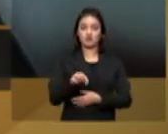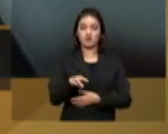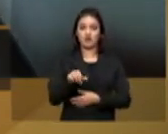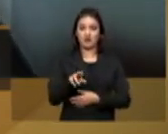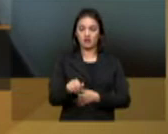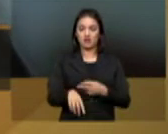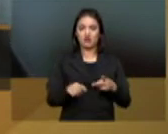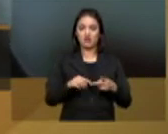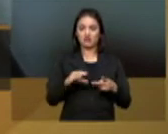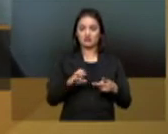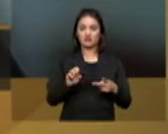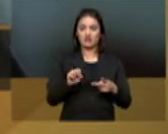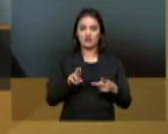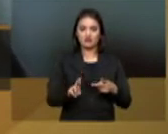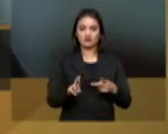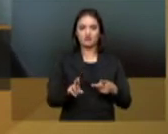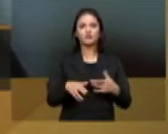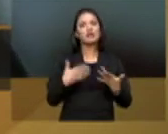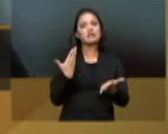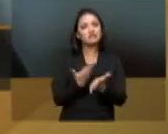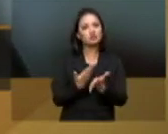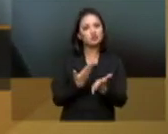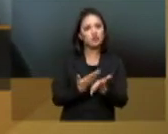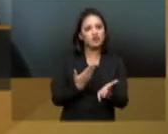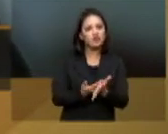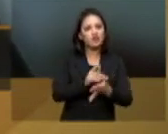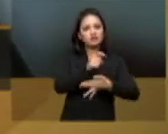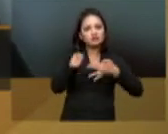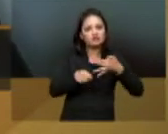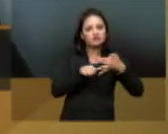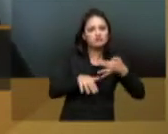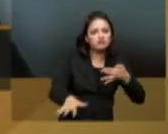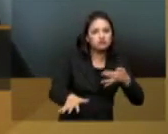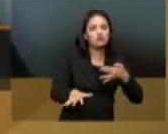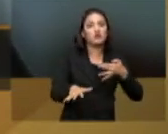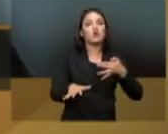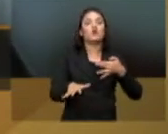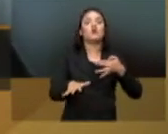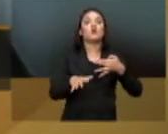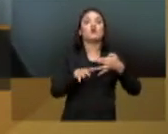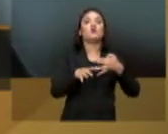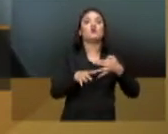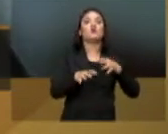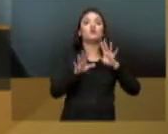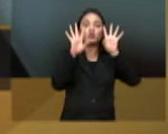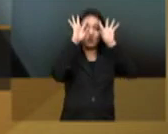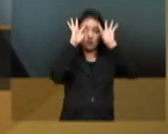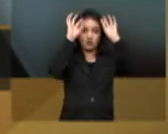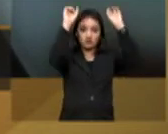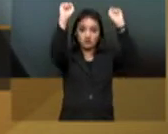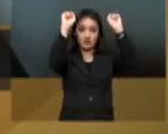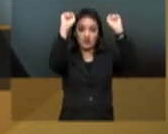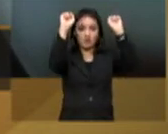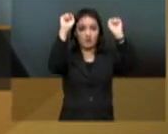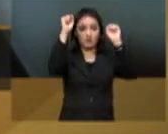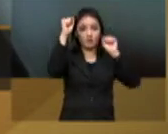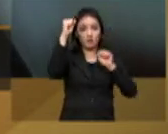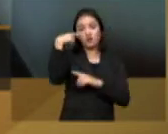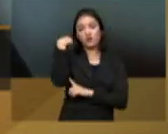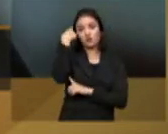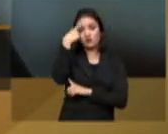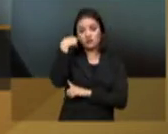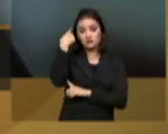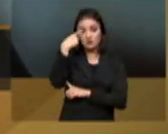Gamba, que estudaram a jurisprudência do Tribunal Constitucional da Espanha, pode haver menor intervenção do legislador